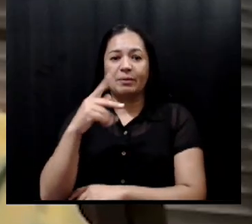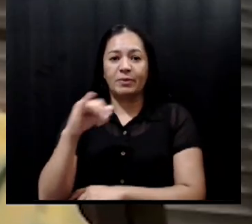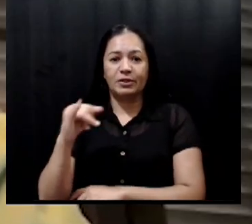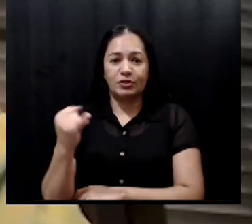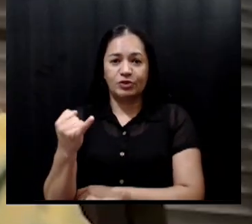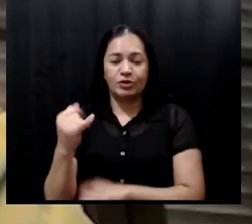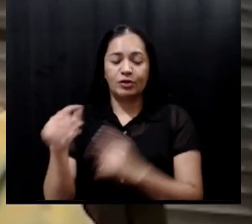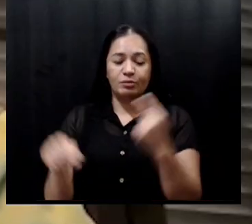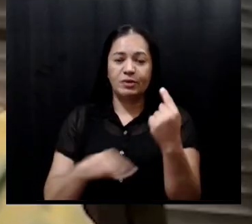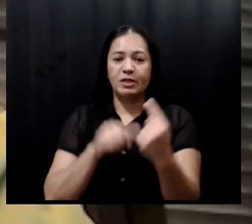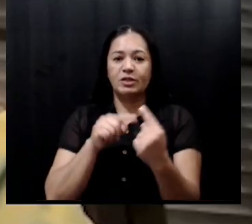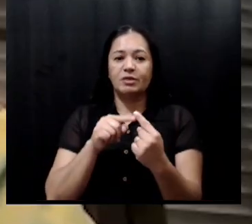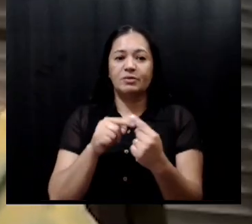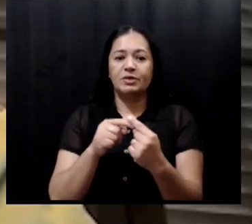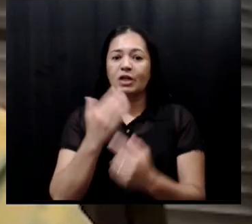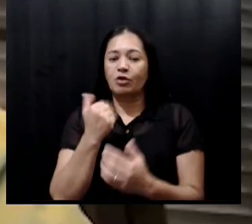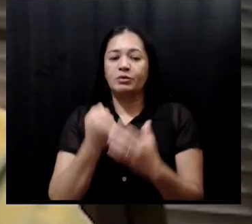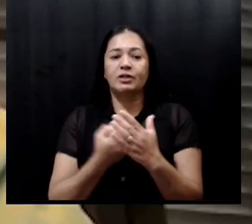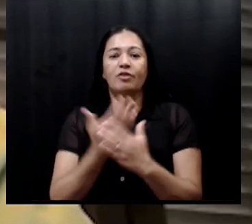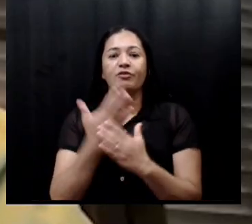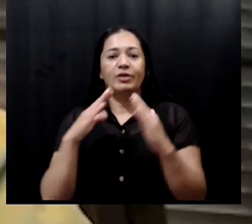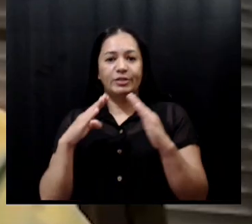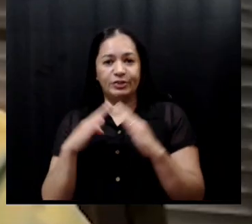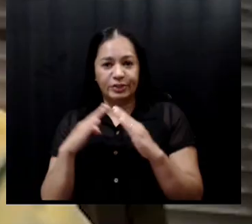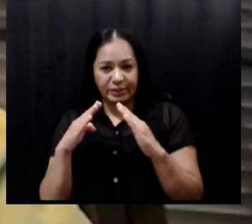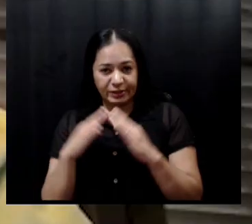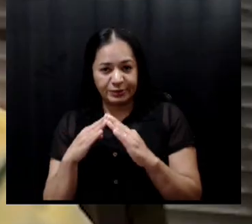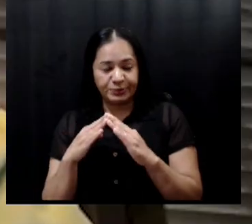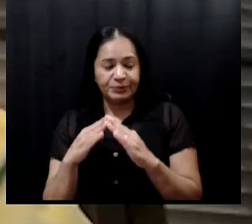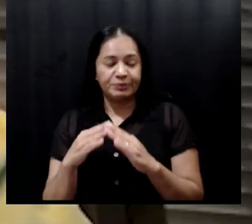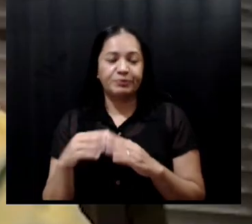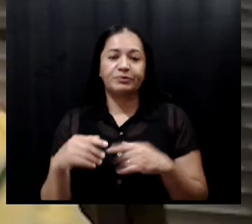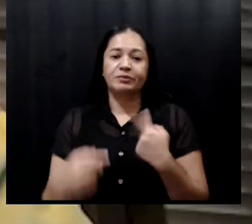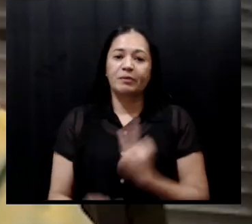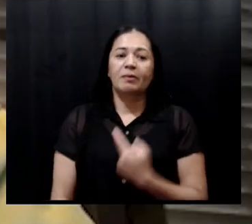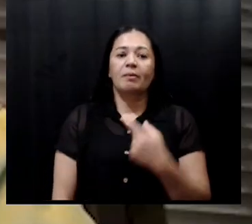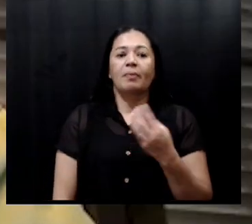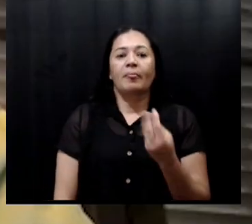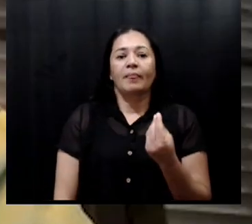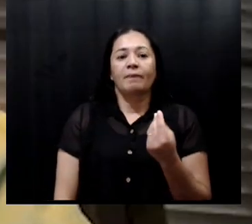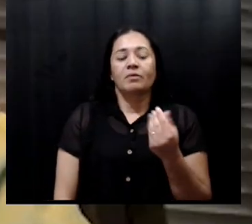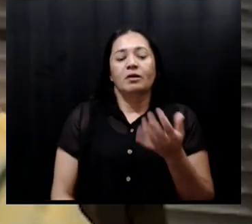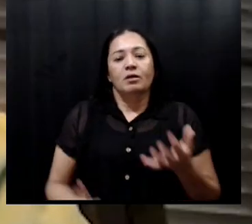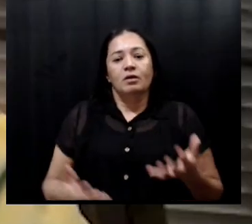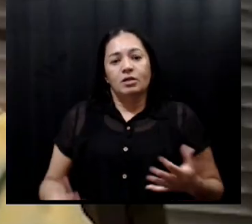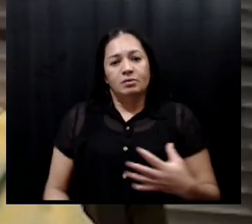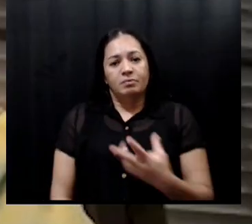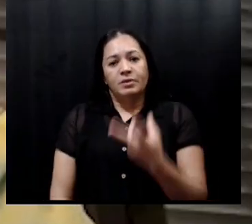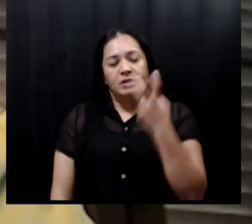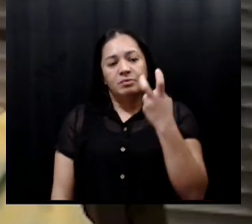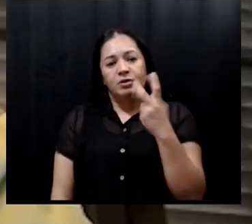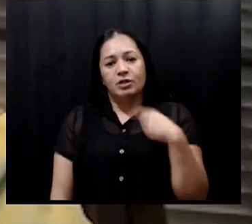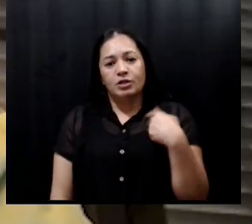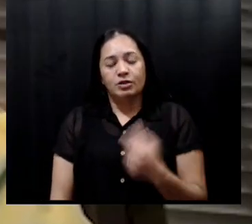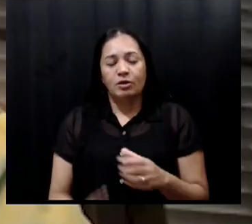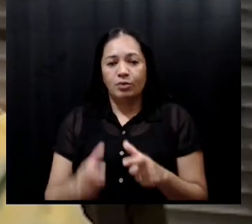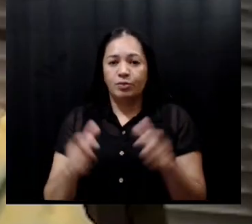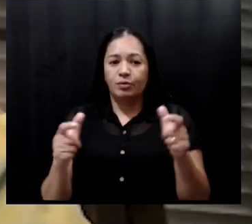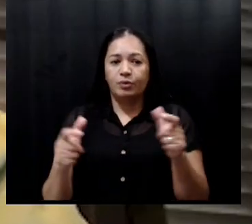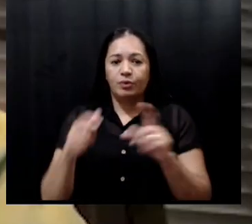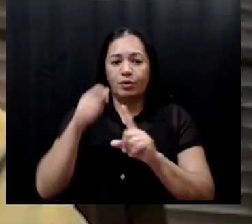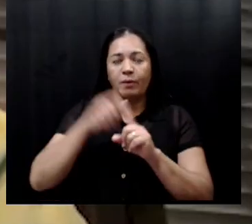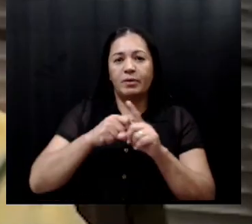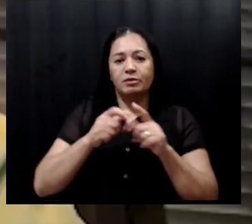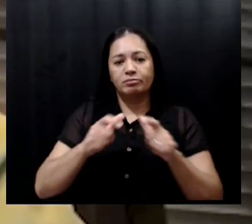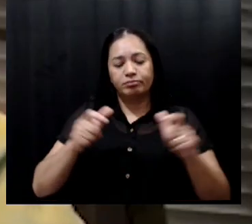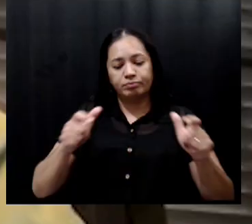lar. Então, a gente tem realmente sentido que a gente cresce mês a mês, né? Número